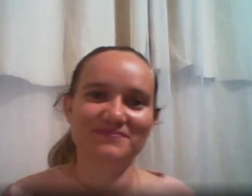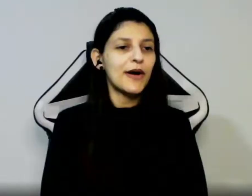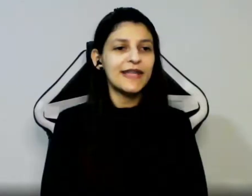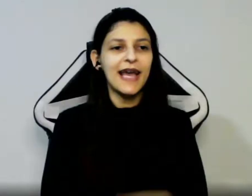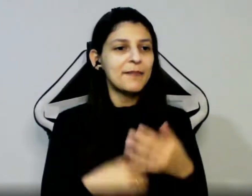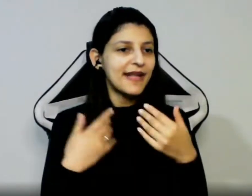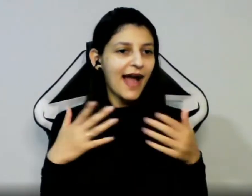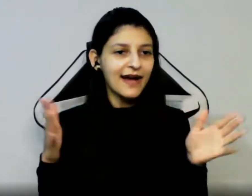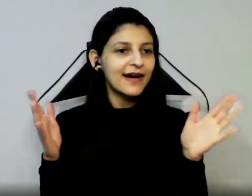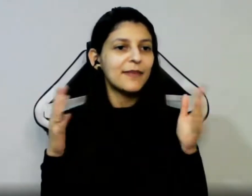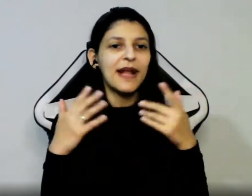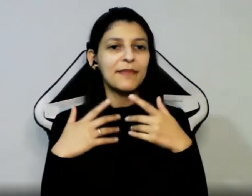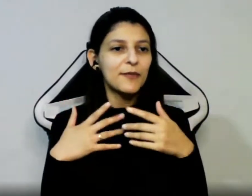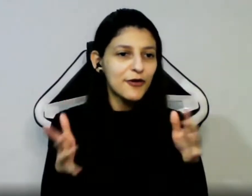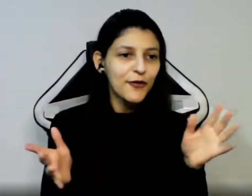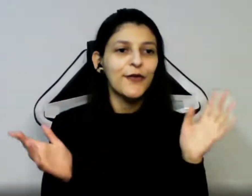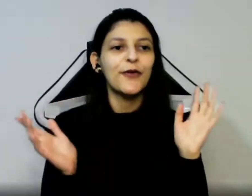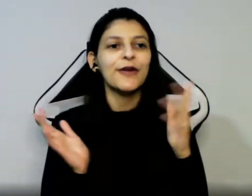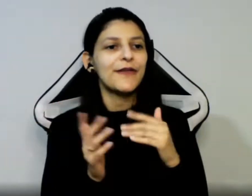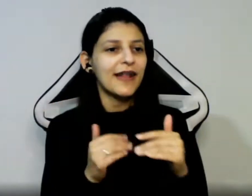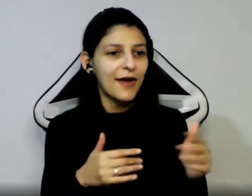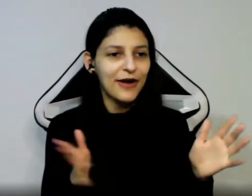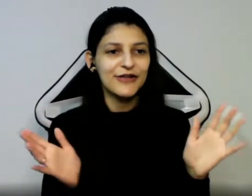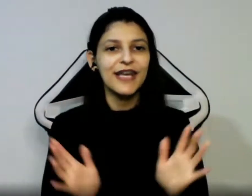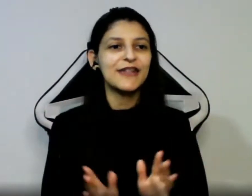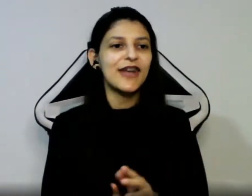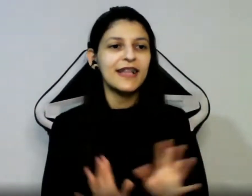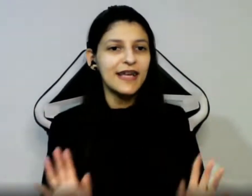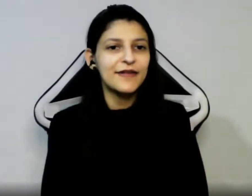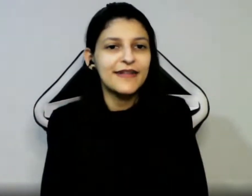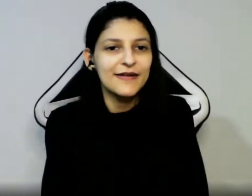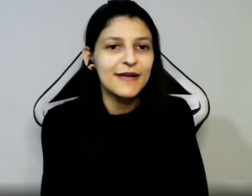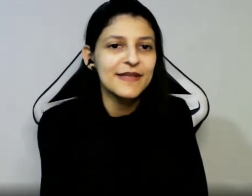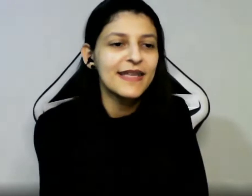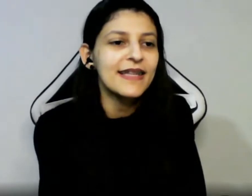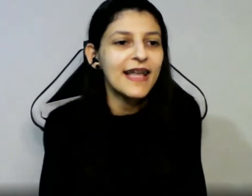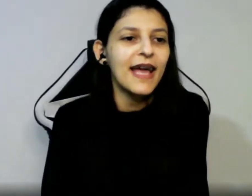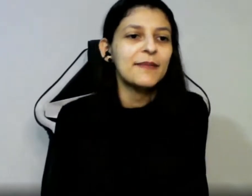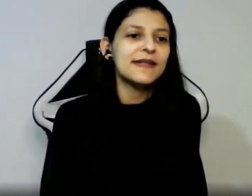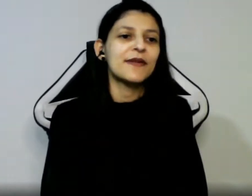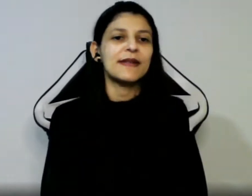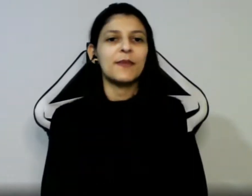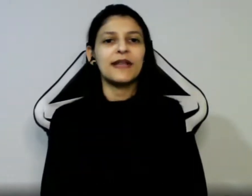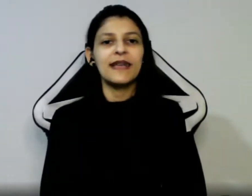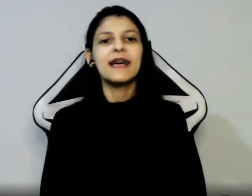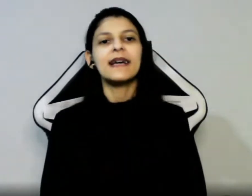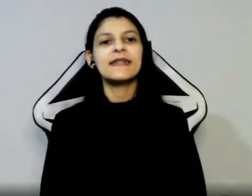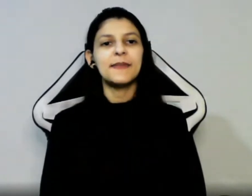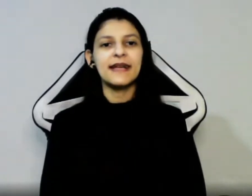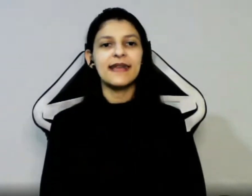Gente, podem abrir a câmera, abrir o microfone, falar com a gente. É livre, nós temos aqui intérpretes, vocês